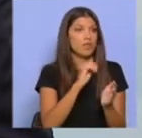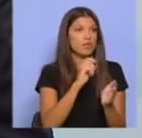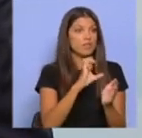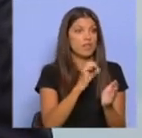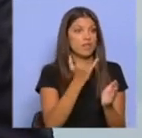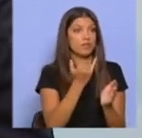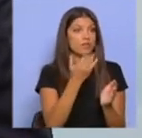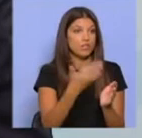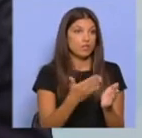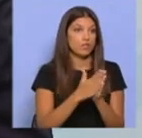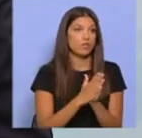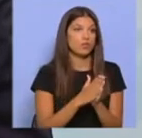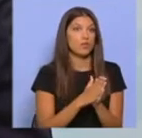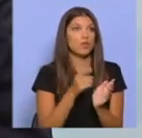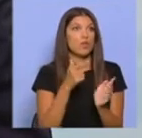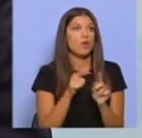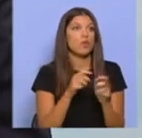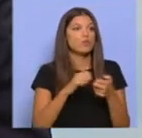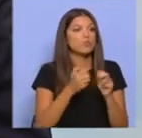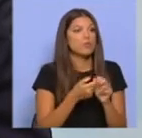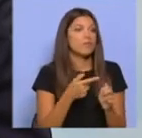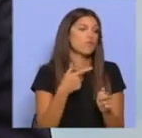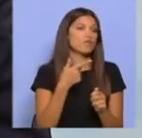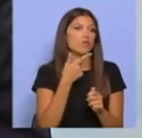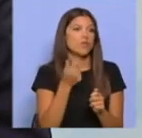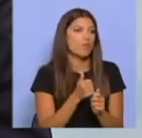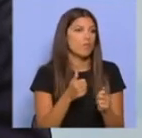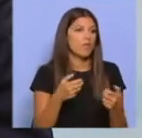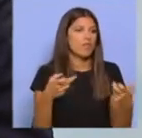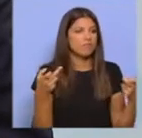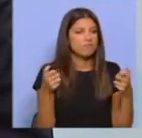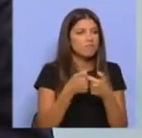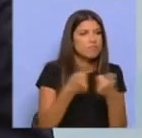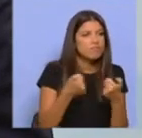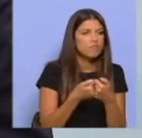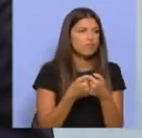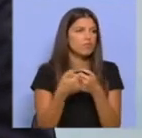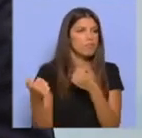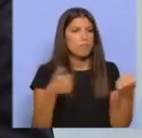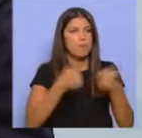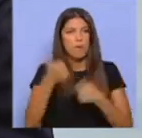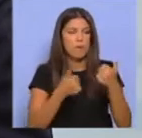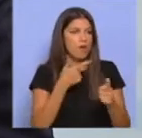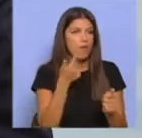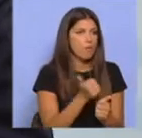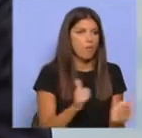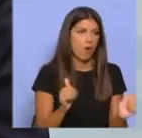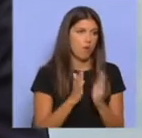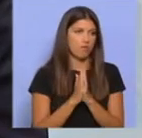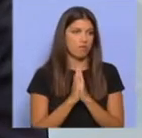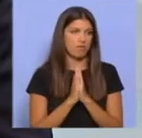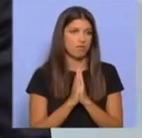ser resolvidos em lógicas de competição e de concorrência desenfreada de cada um por si. A única forma de